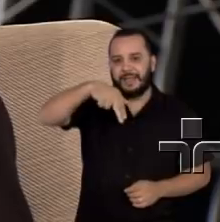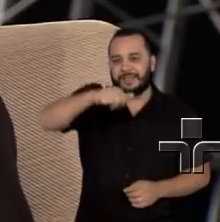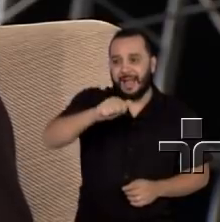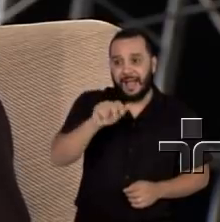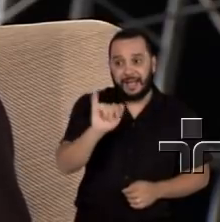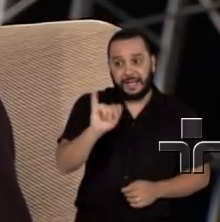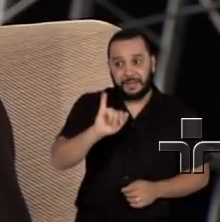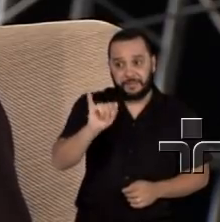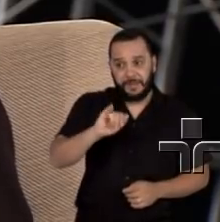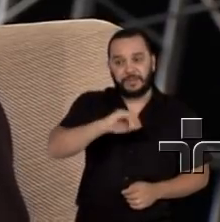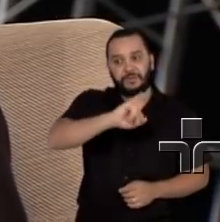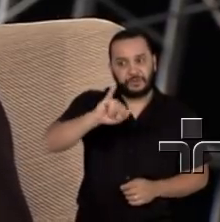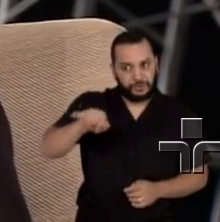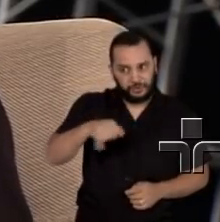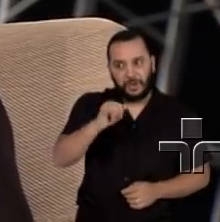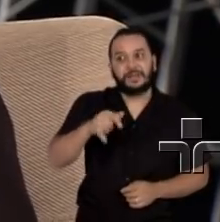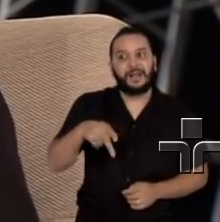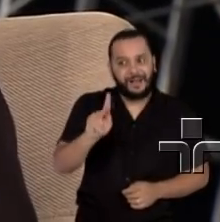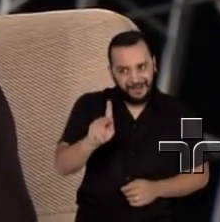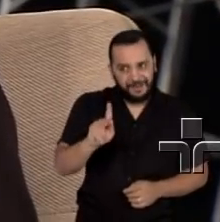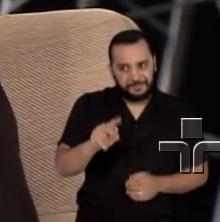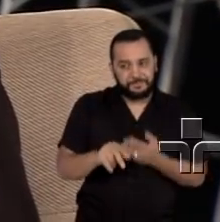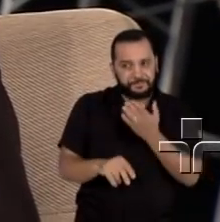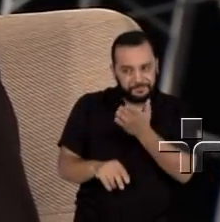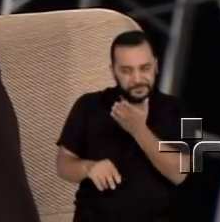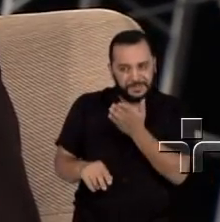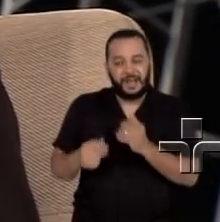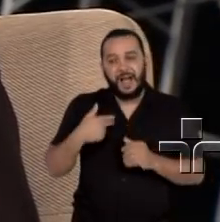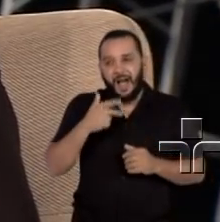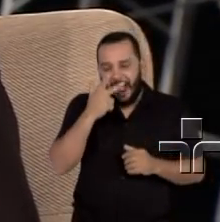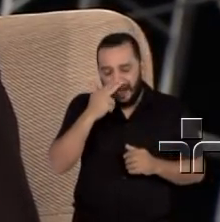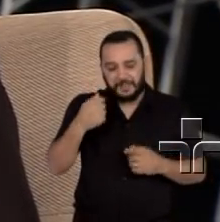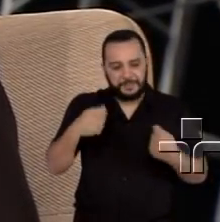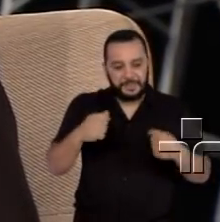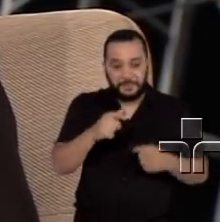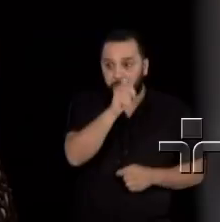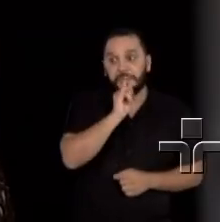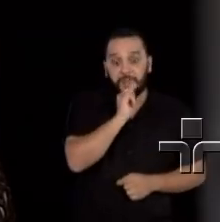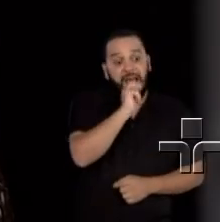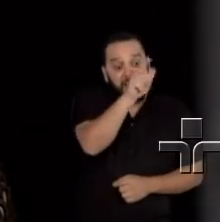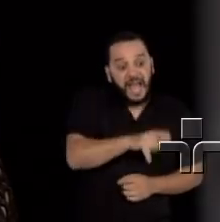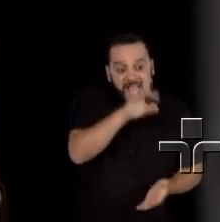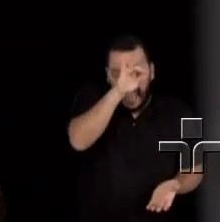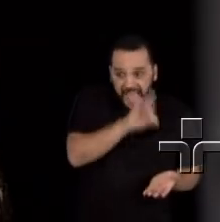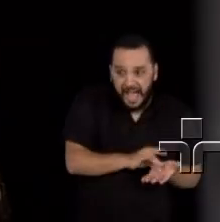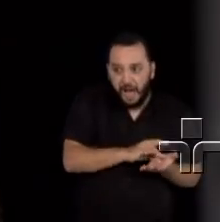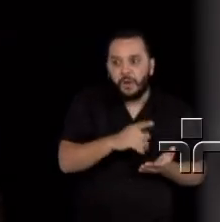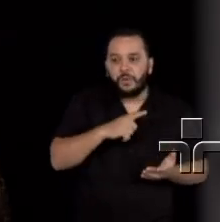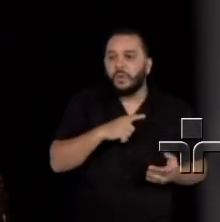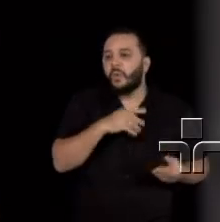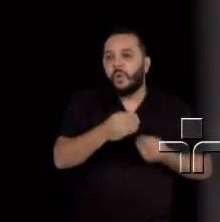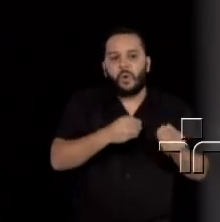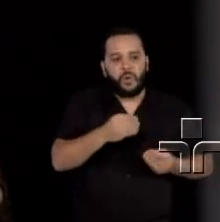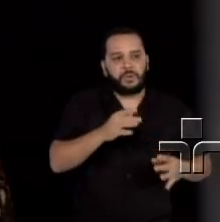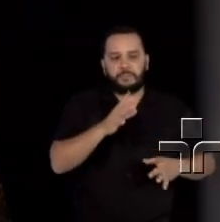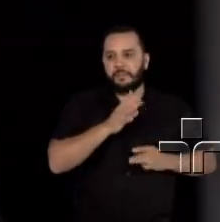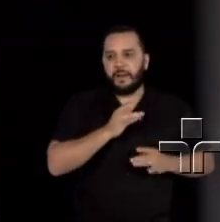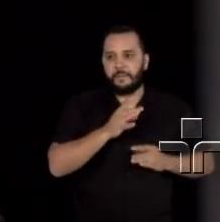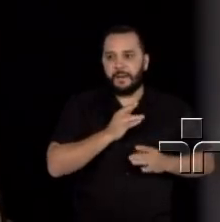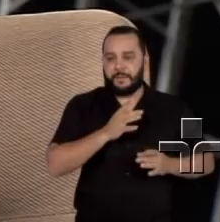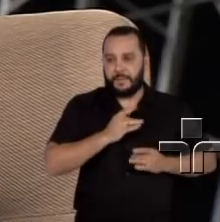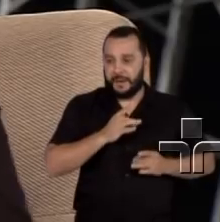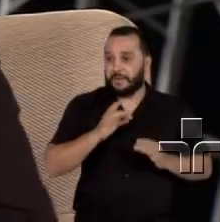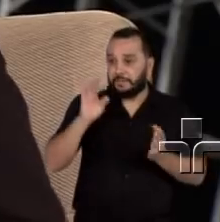acha que existem cuidados especiais quando a gente vai compor uma personagem real em relação a uma personagem de ficção? Quais